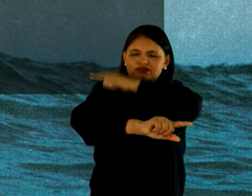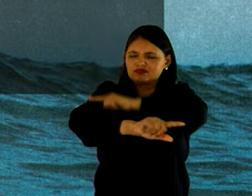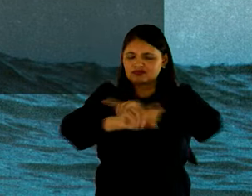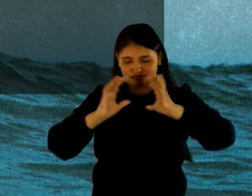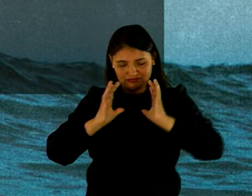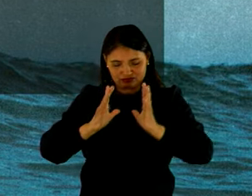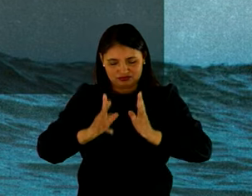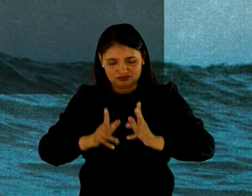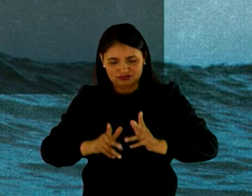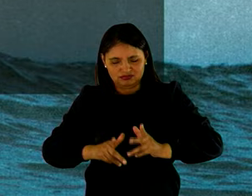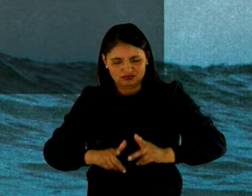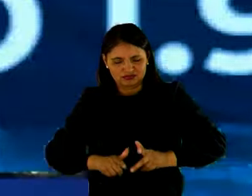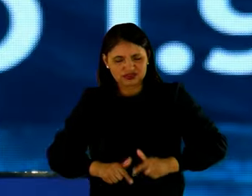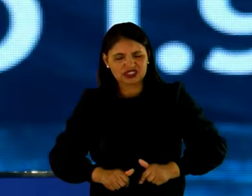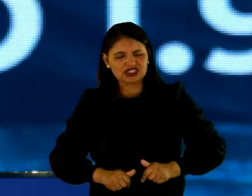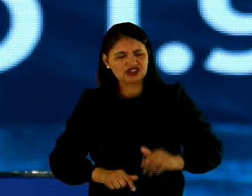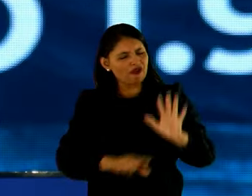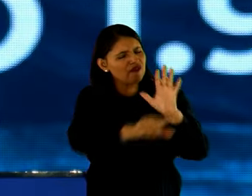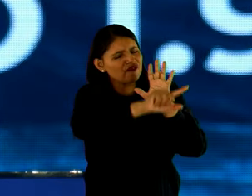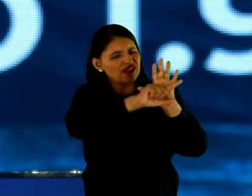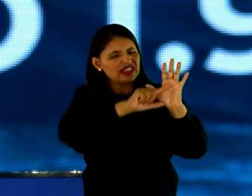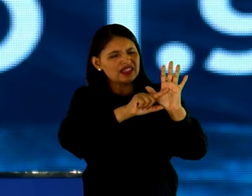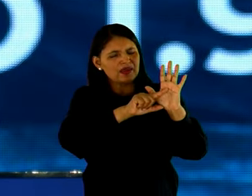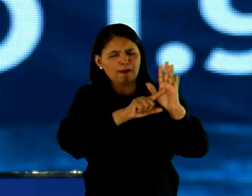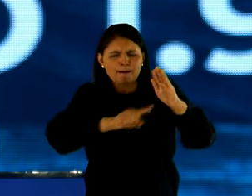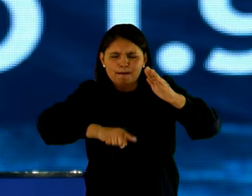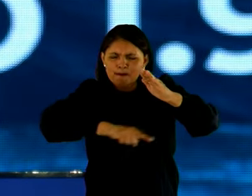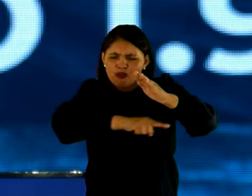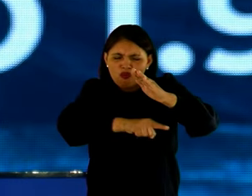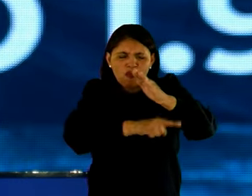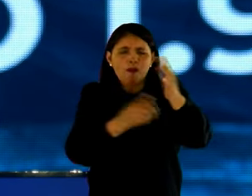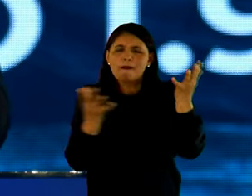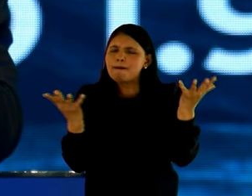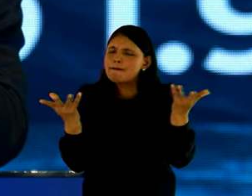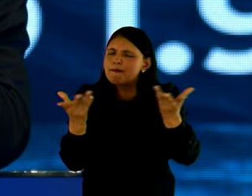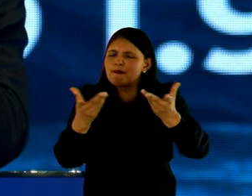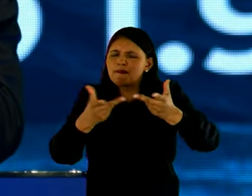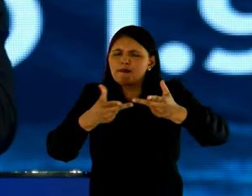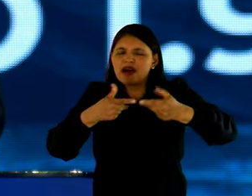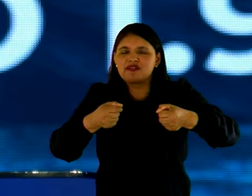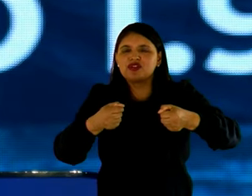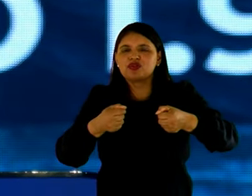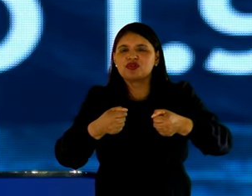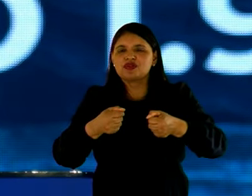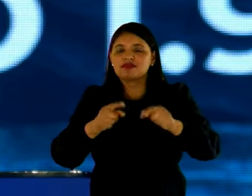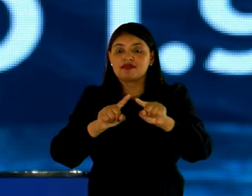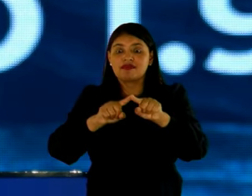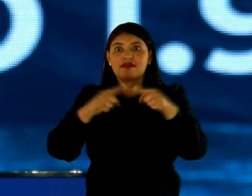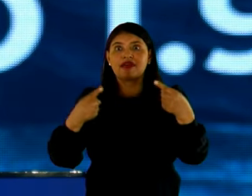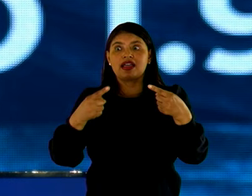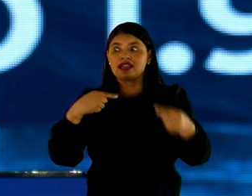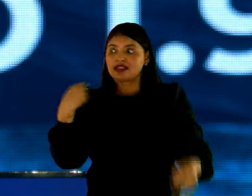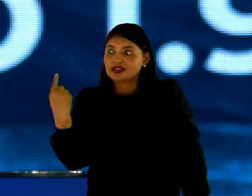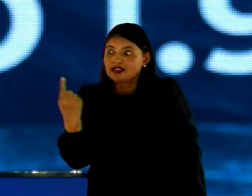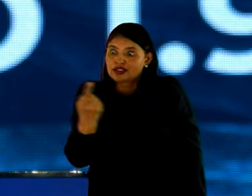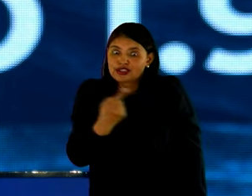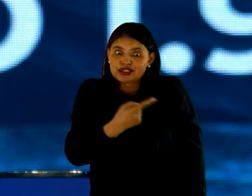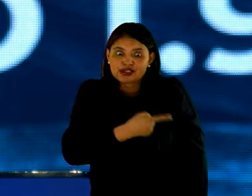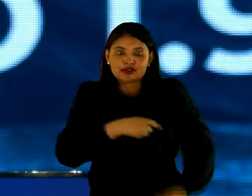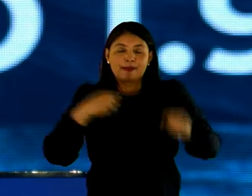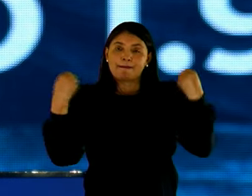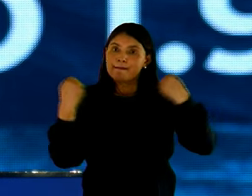Esse versículo é tão profundo que fala sobre confissão. É falar aqui, ó, usar a